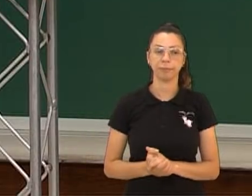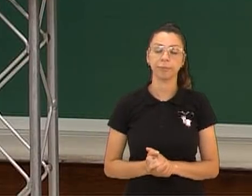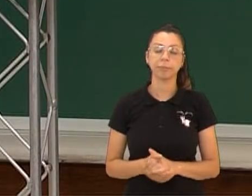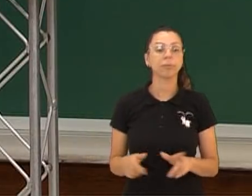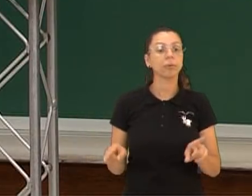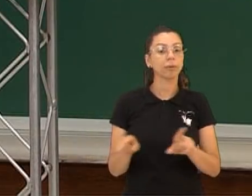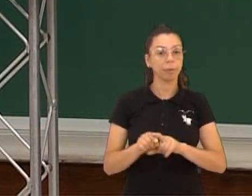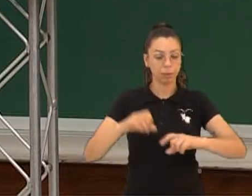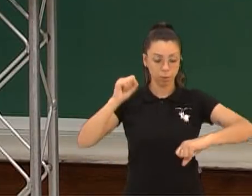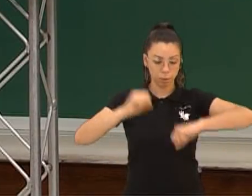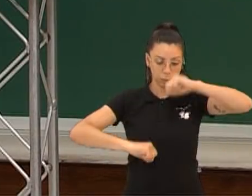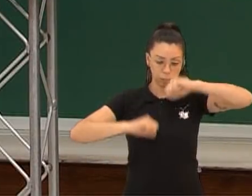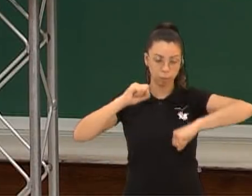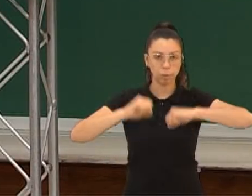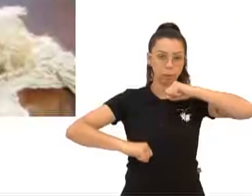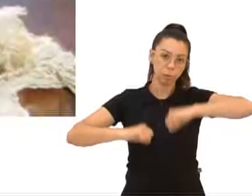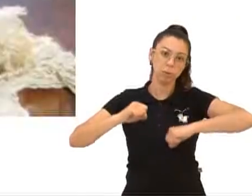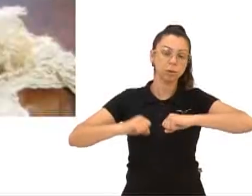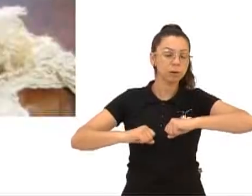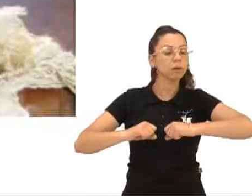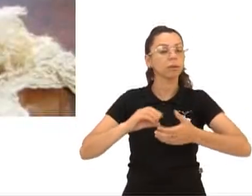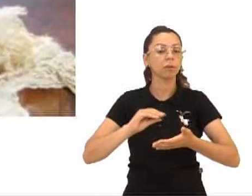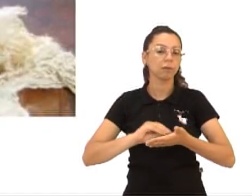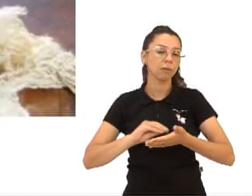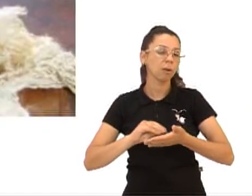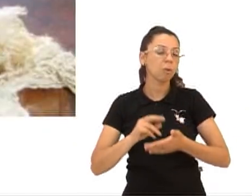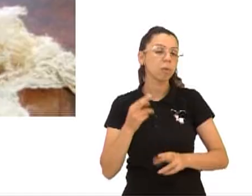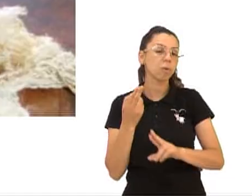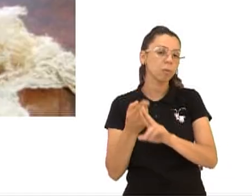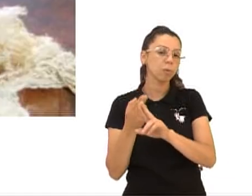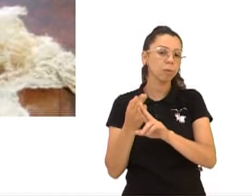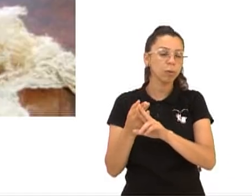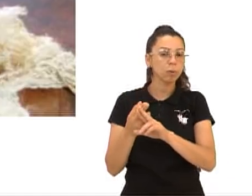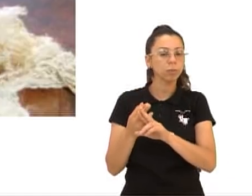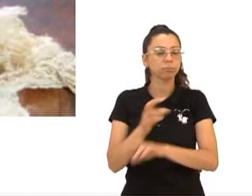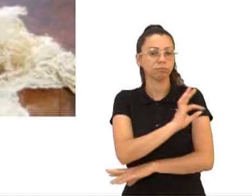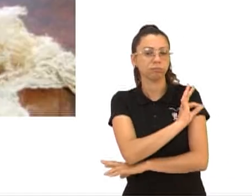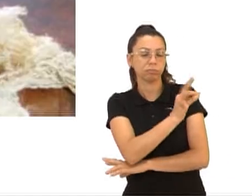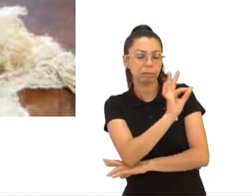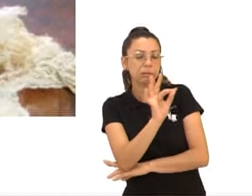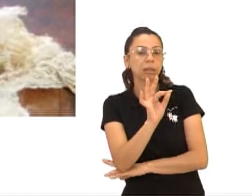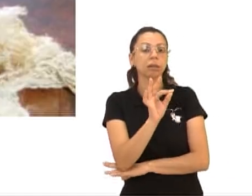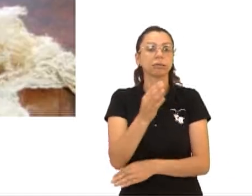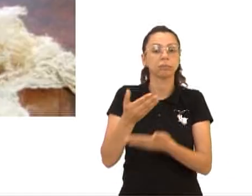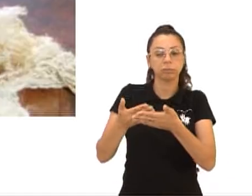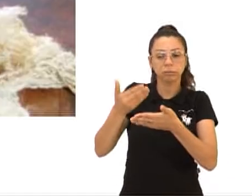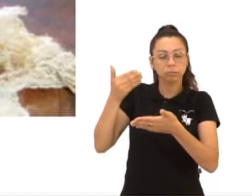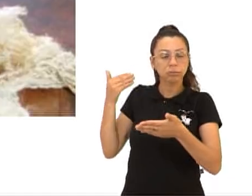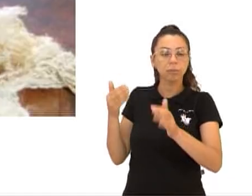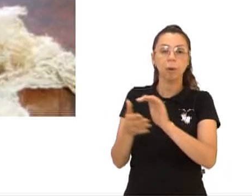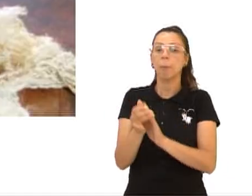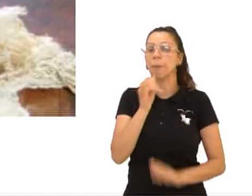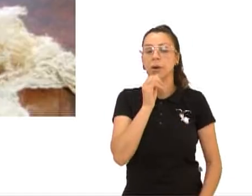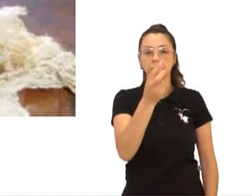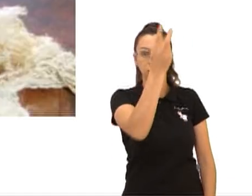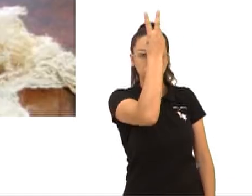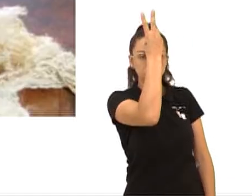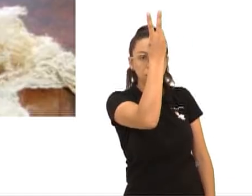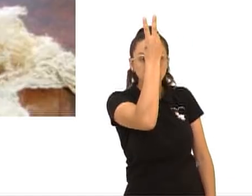Na indústria, que não tem muita expressividade, né, eles usam ainda técnicas rudimentares, né? Por exemplo, as cabras